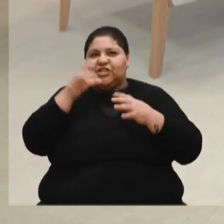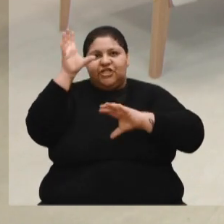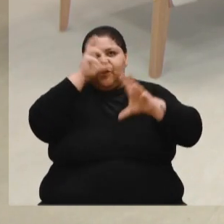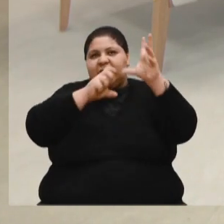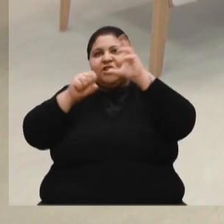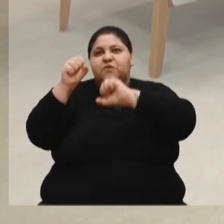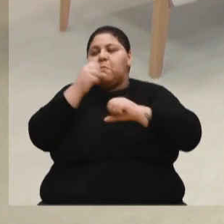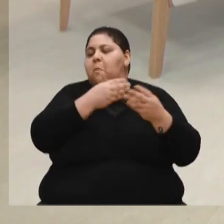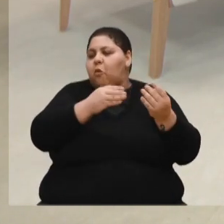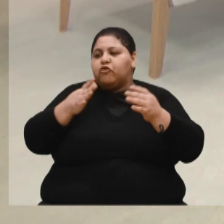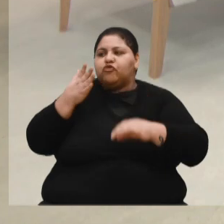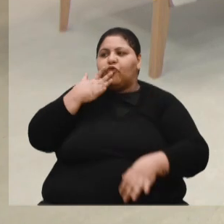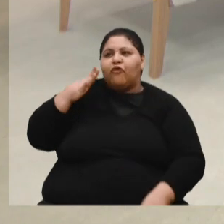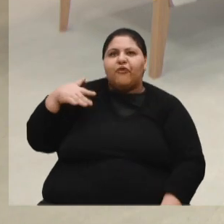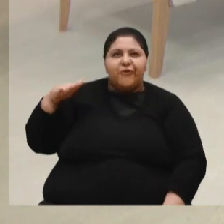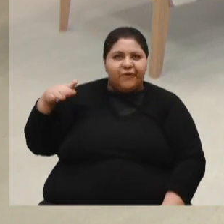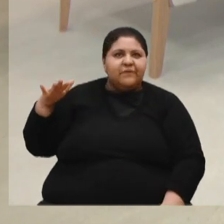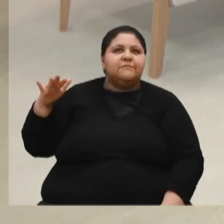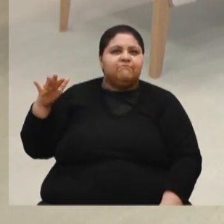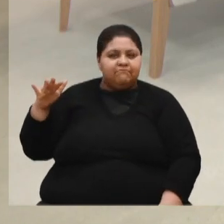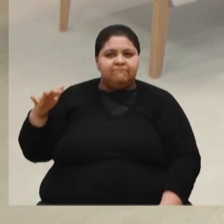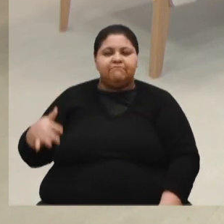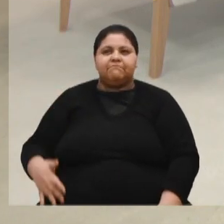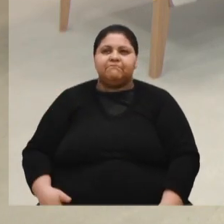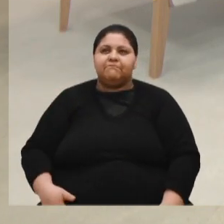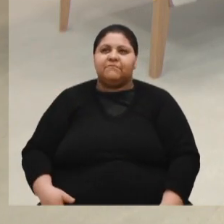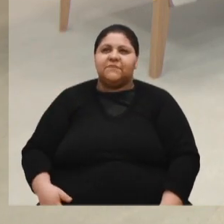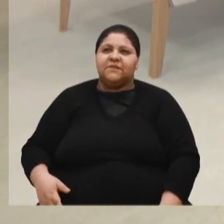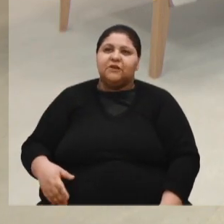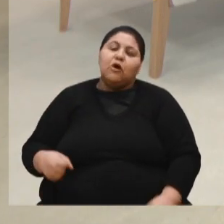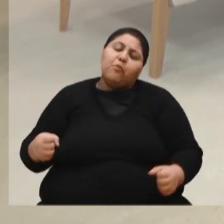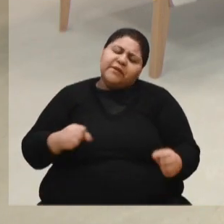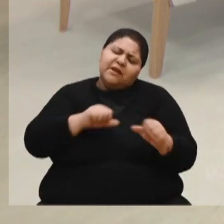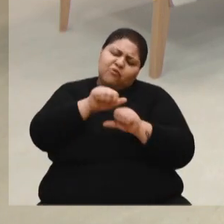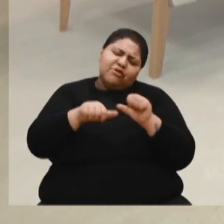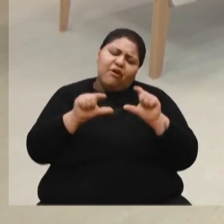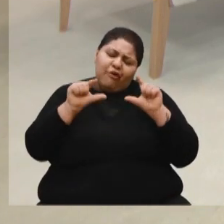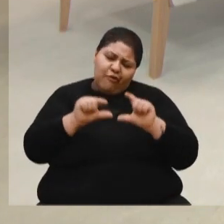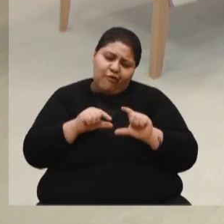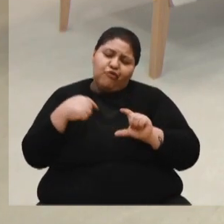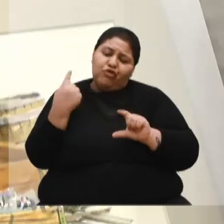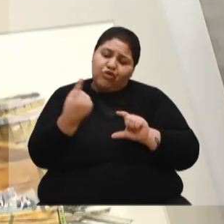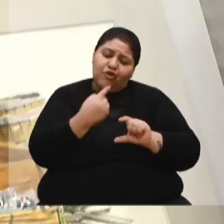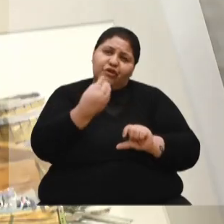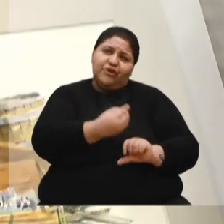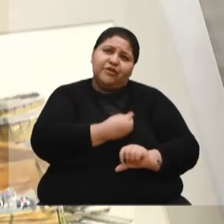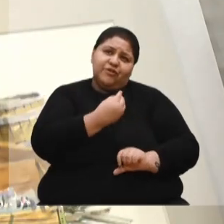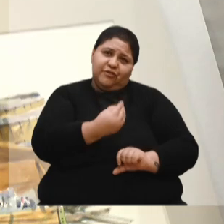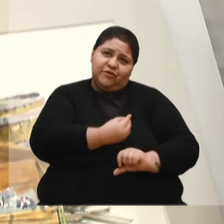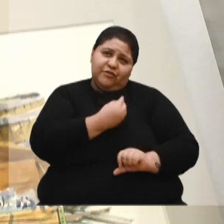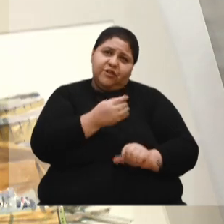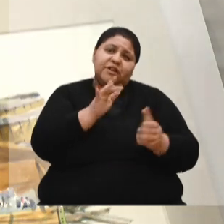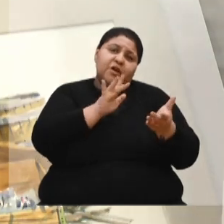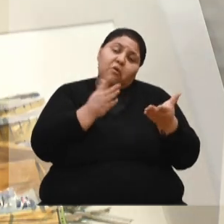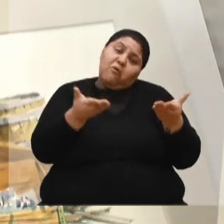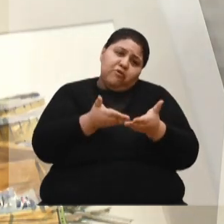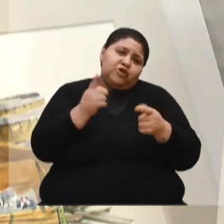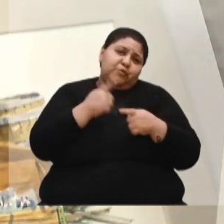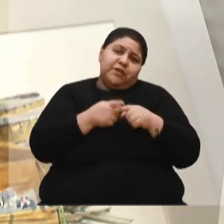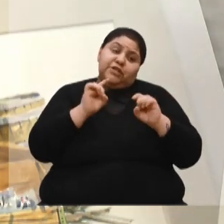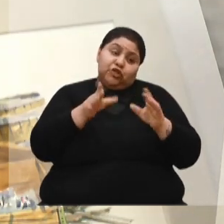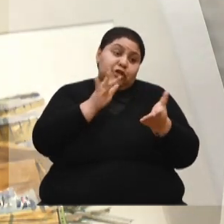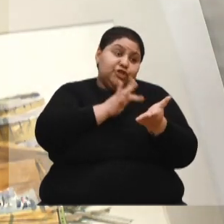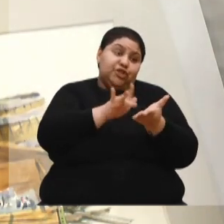com essa meninada, né? E a gente devia mudar um pouco realmente o nosso prospecto, esse mundo digital que a gente vive, que a gente